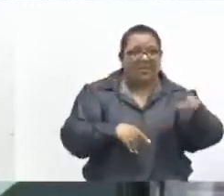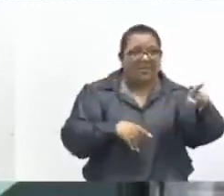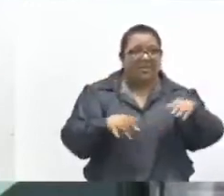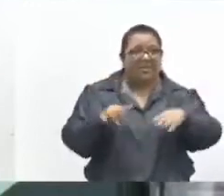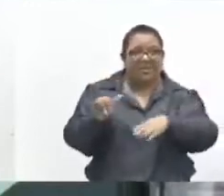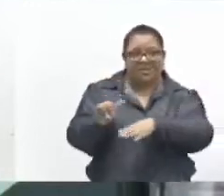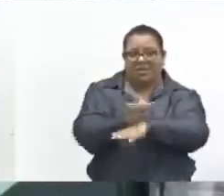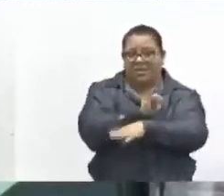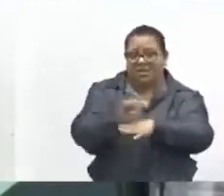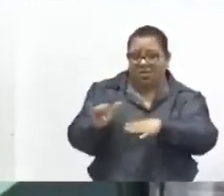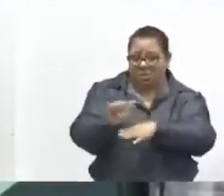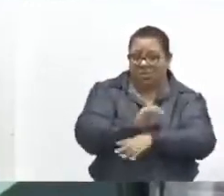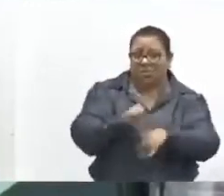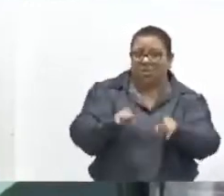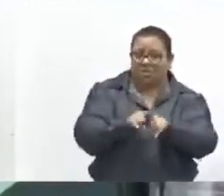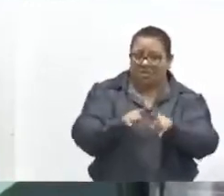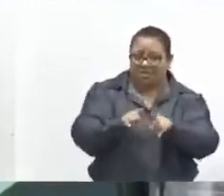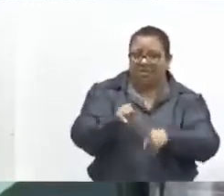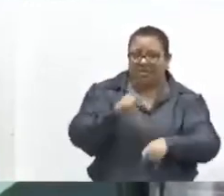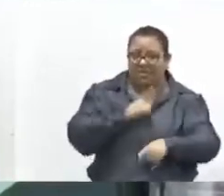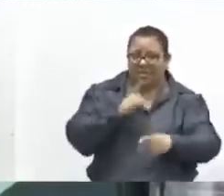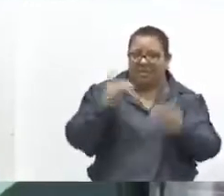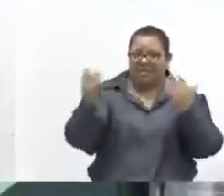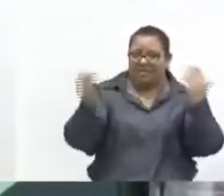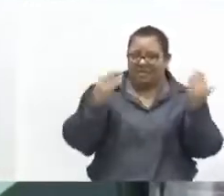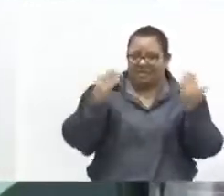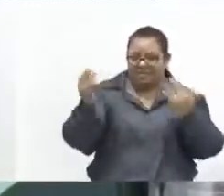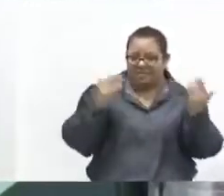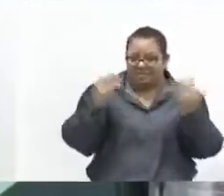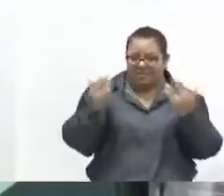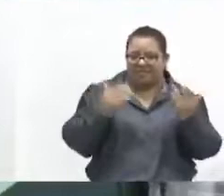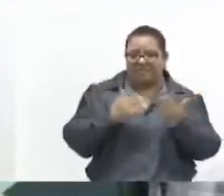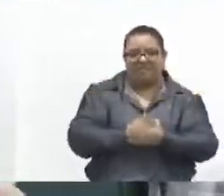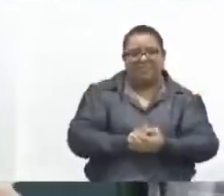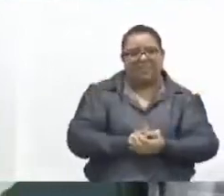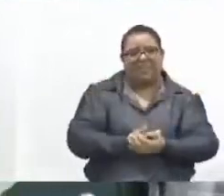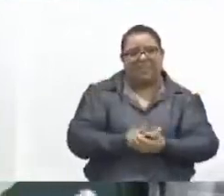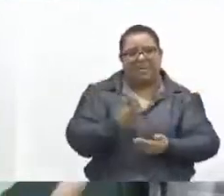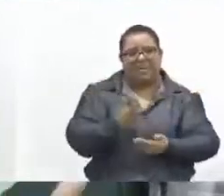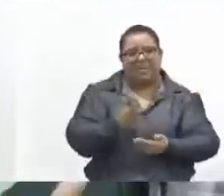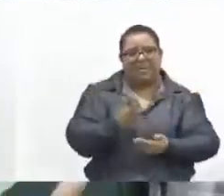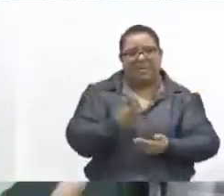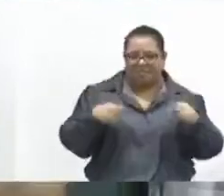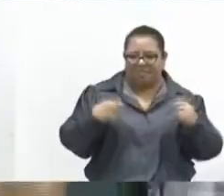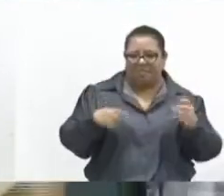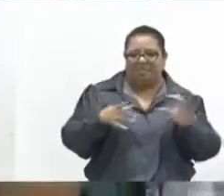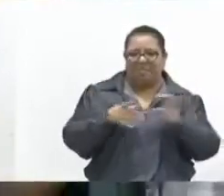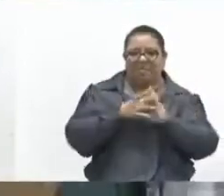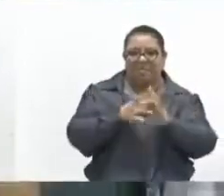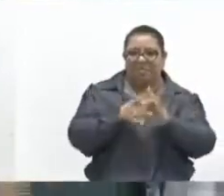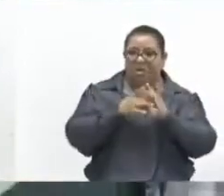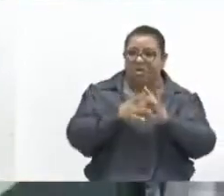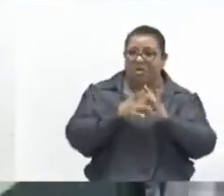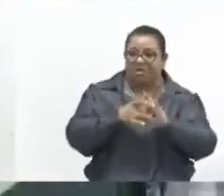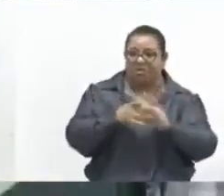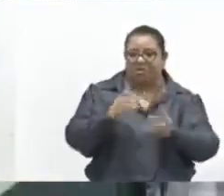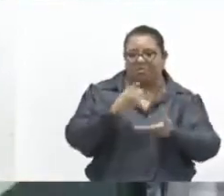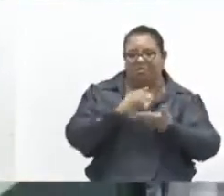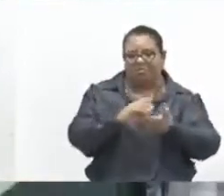Larissa também colocou que o psicólogo deveria haver em cada campus. Então a gente realmente tem que fortalecer, mas isso aí perpassa pelo